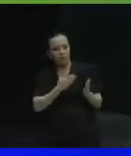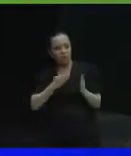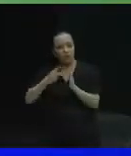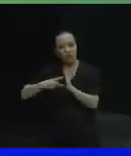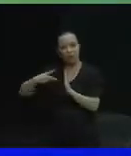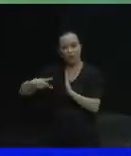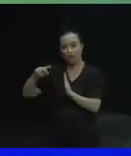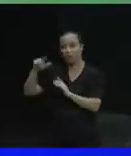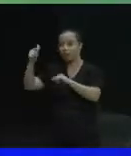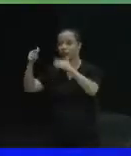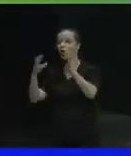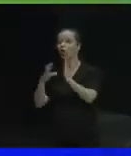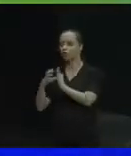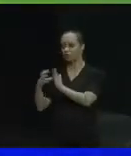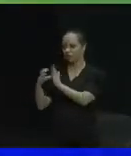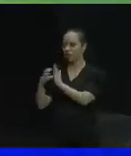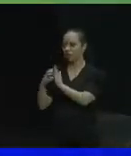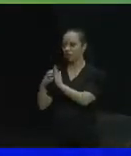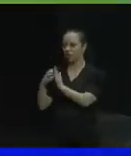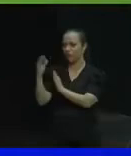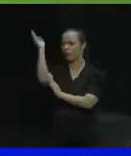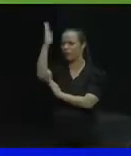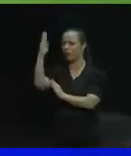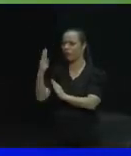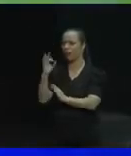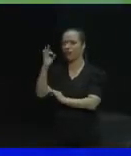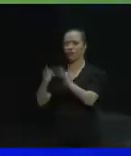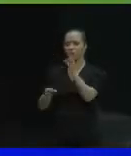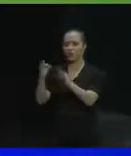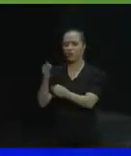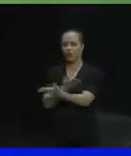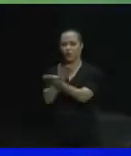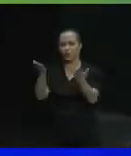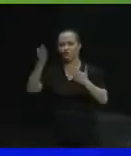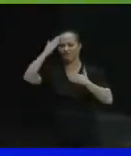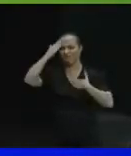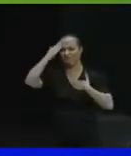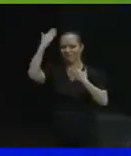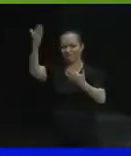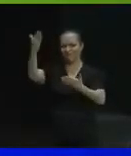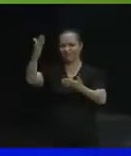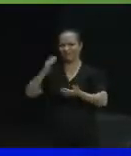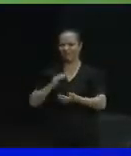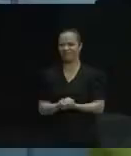outros partidos, por um Brasil justo para todos. Muito obrigado.